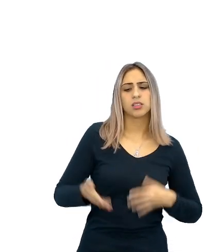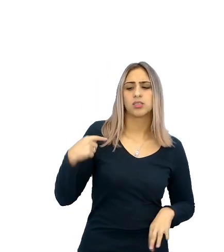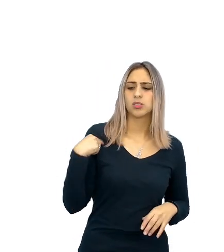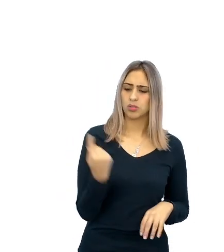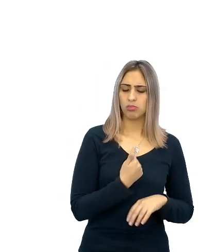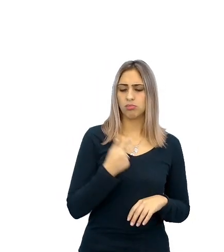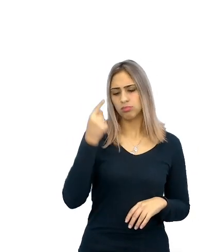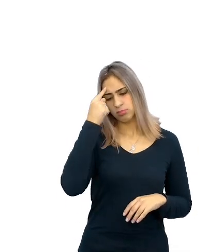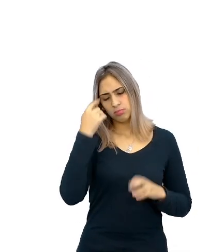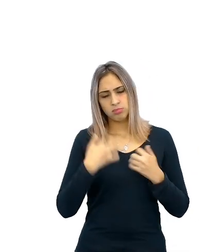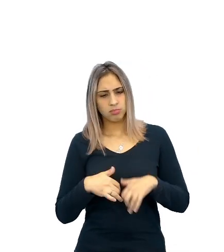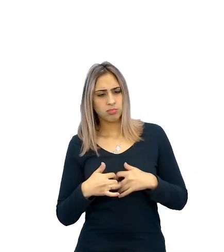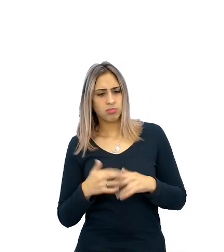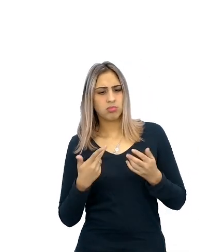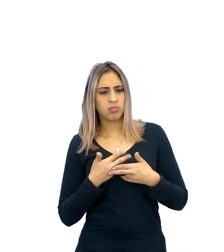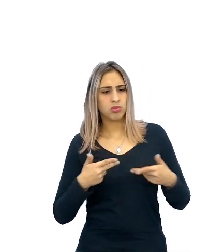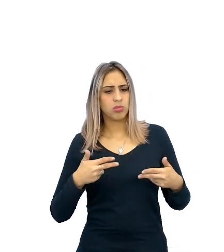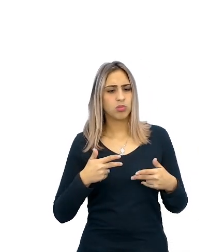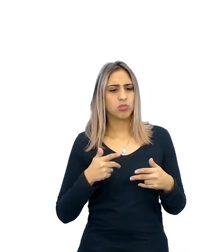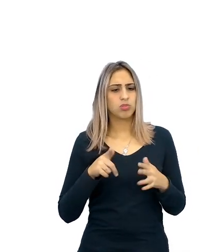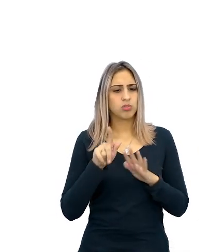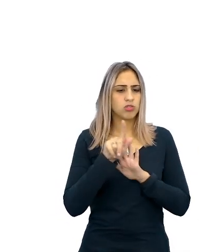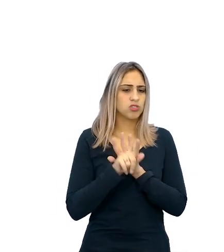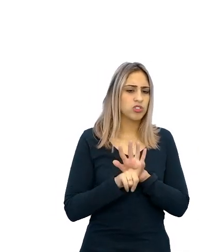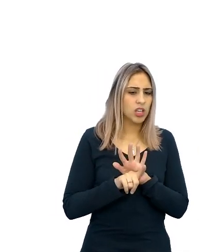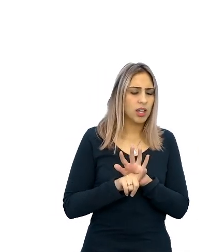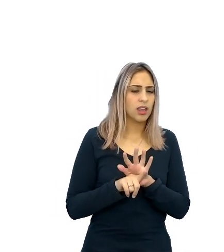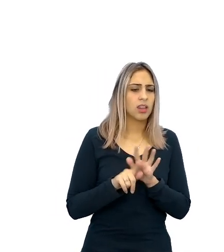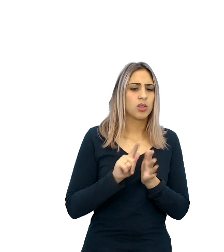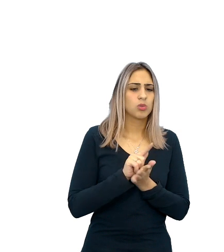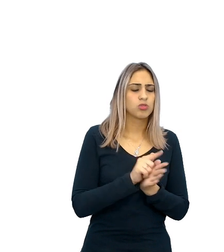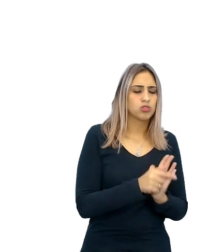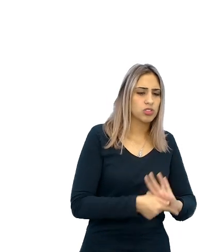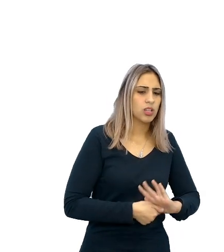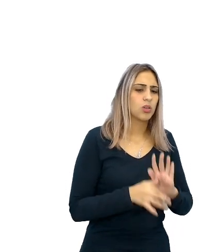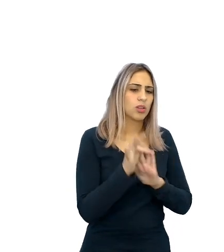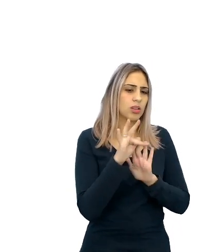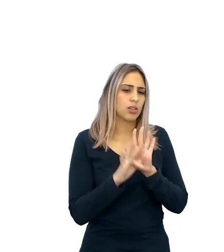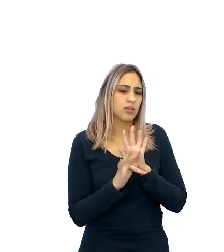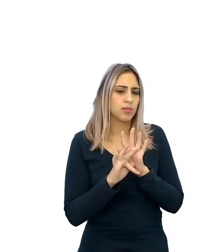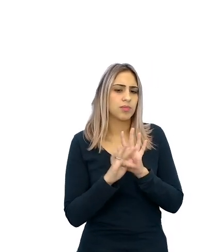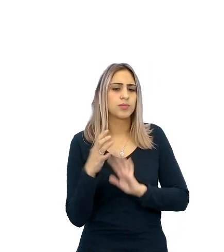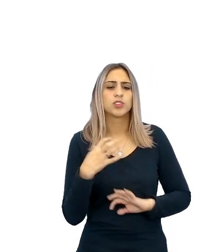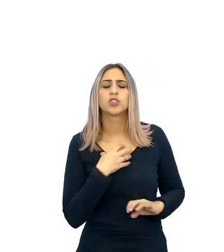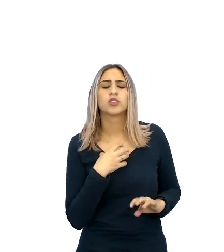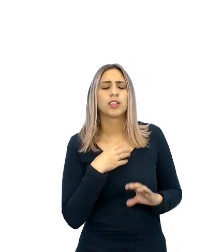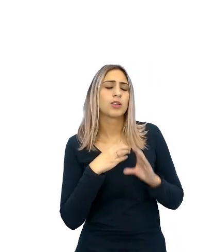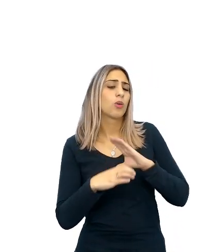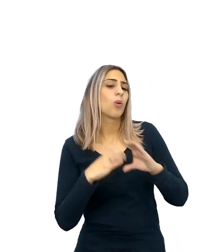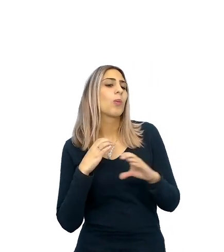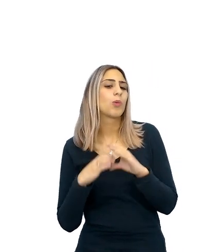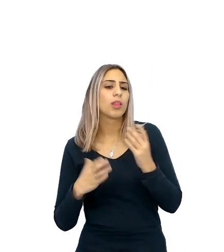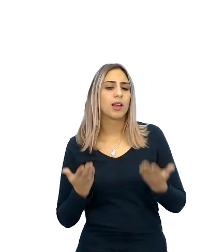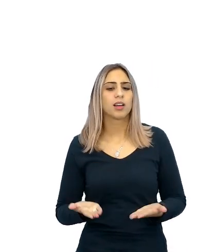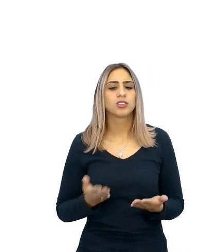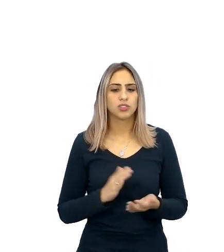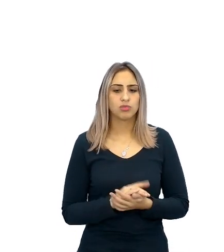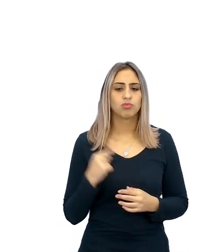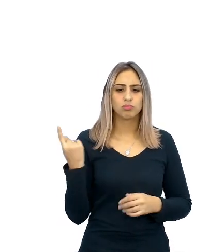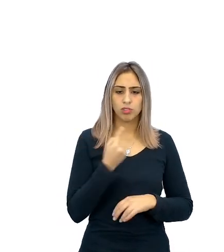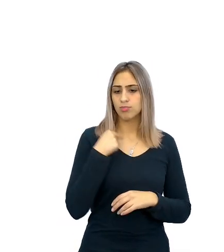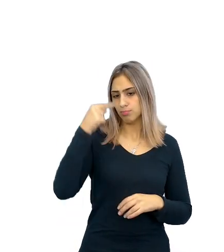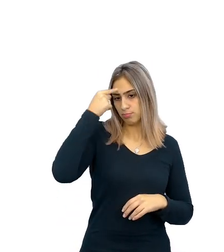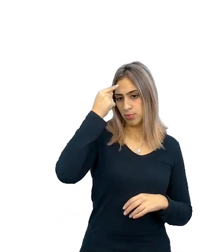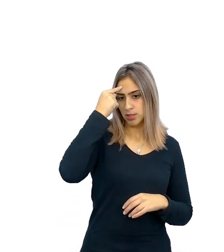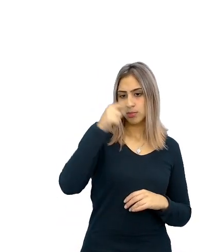nós pensamos na adequação do gênero textual, na forma comunicativa, nós